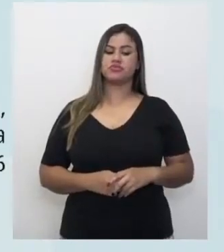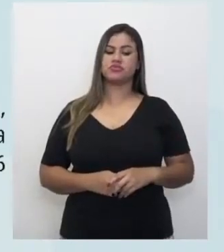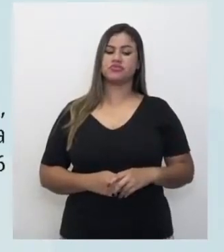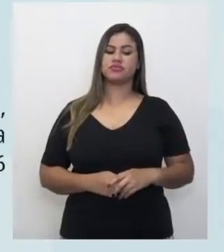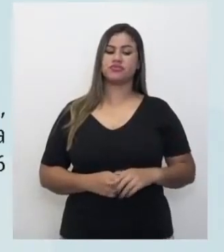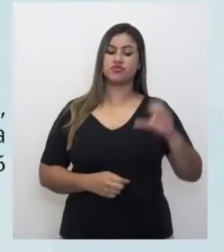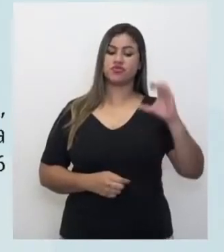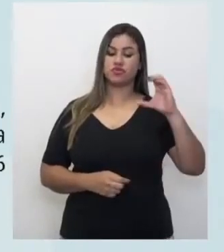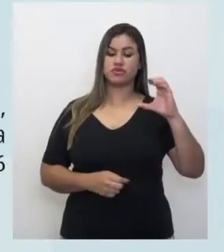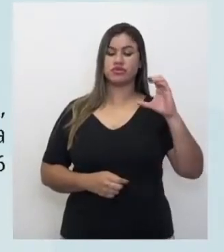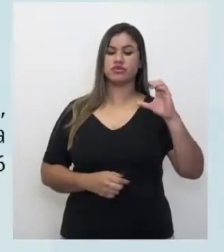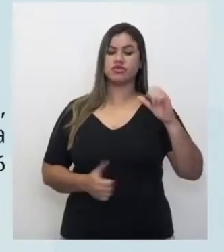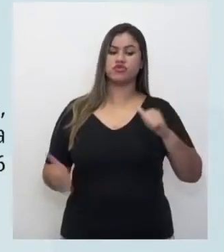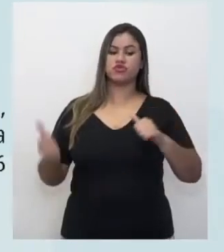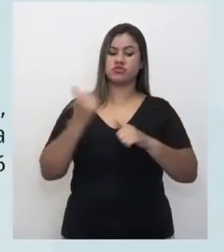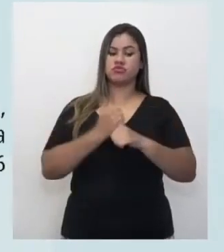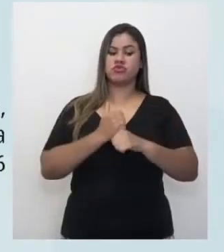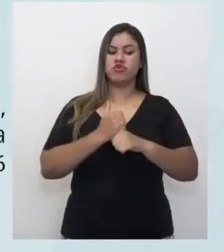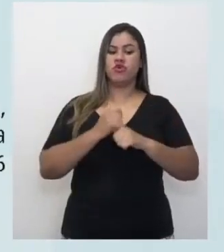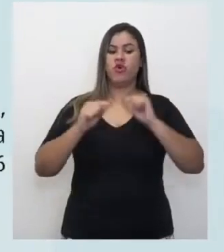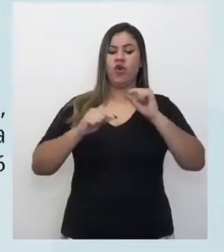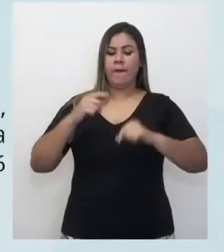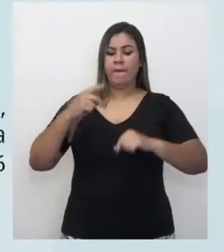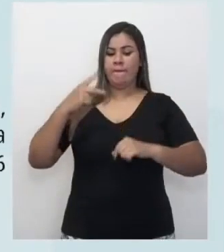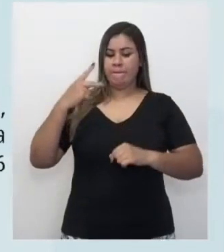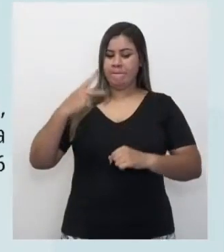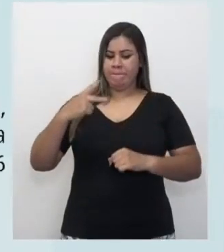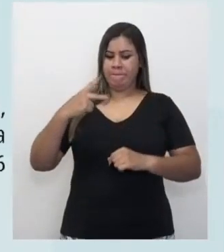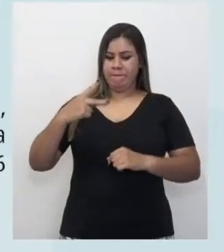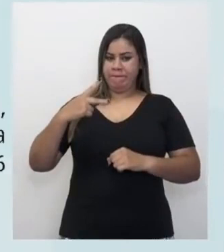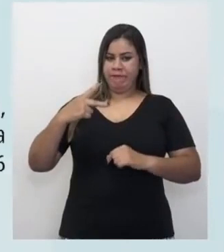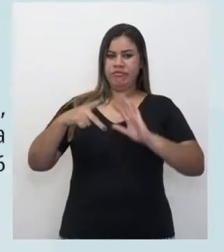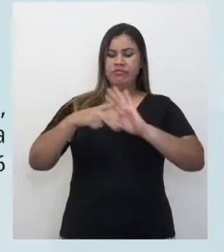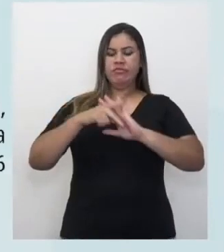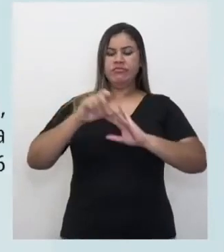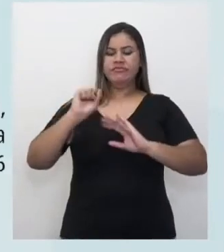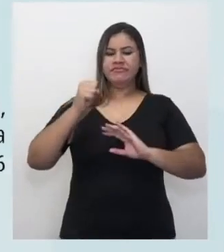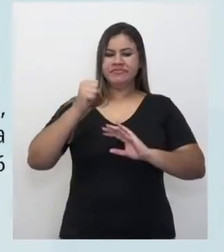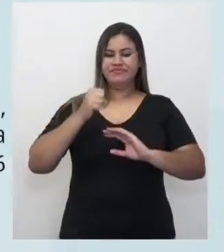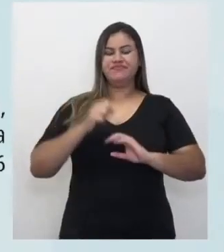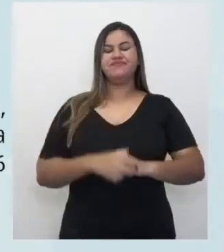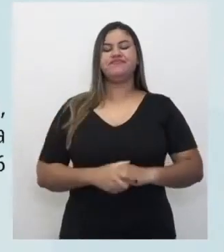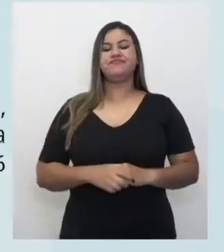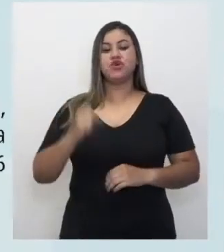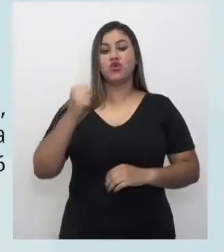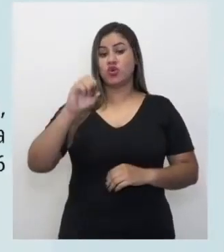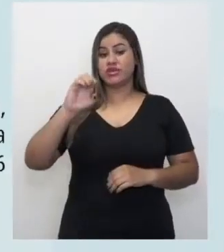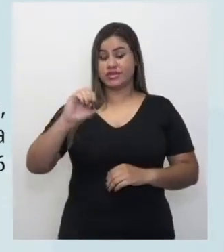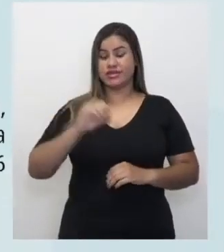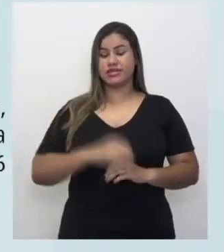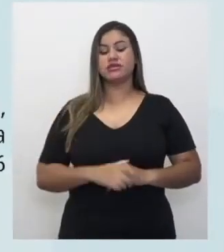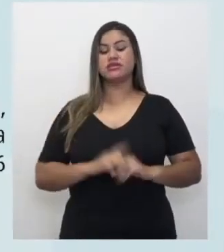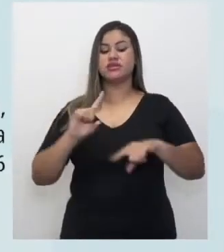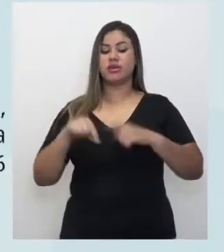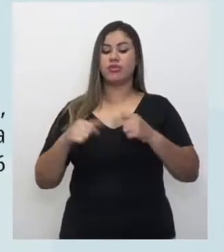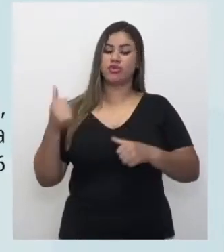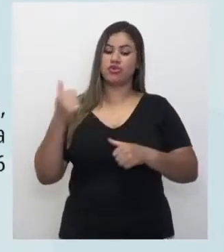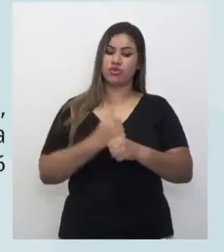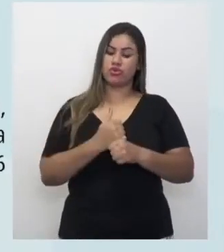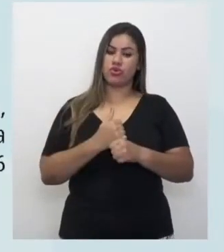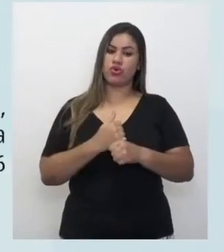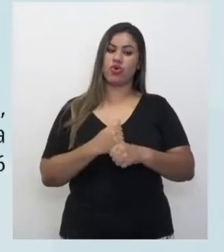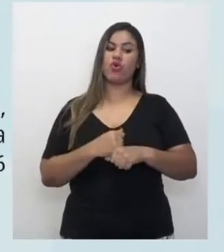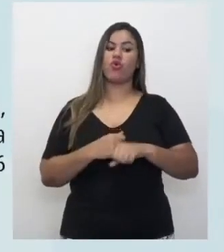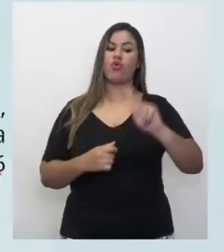C, a gente vai substituir o P, que é a potência da lâmpada, por 80. A gente vai substituir o H, que é a hora por dia,